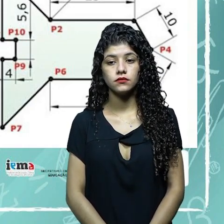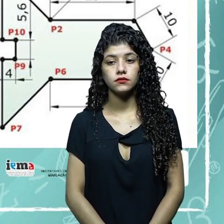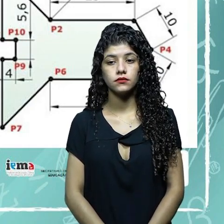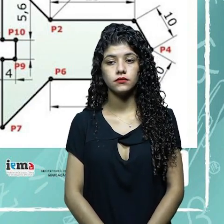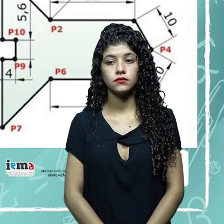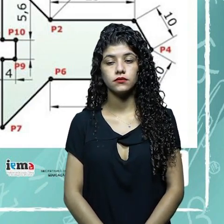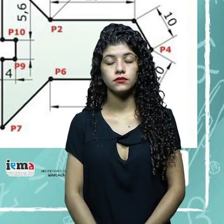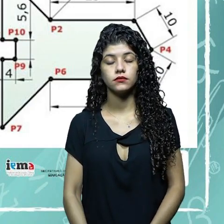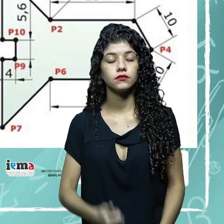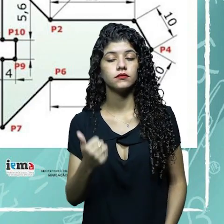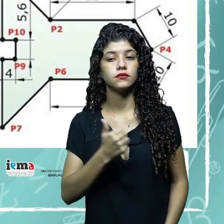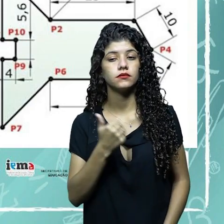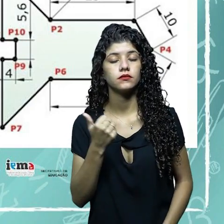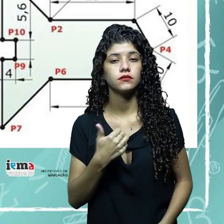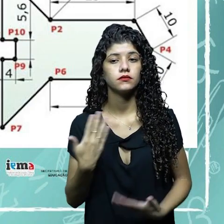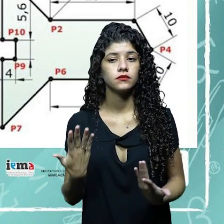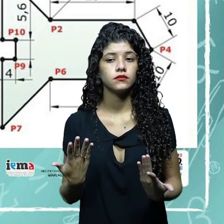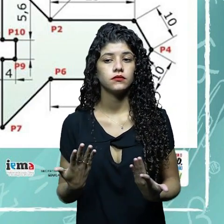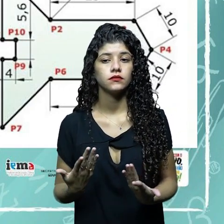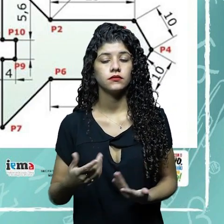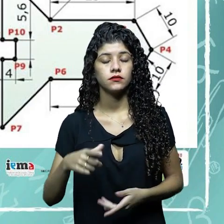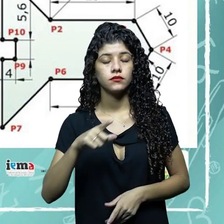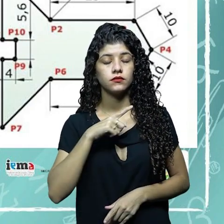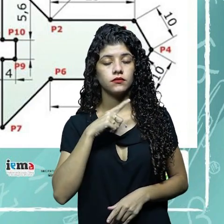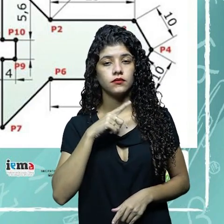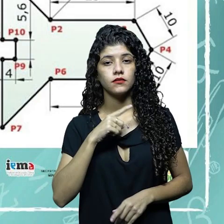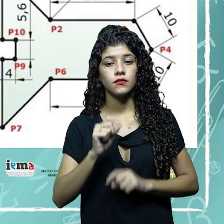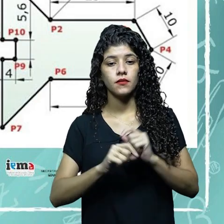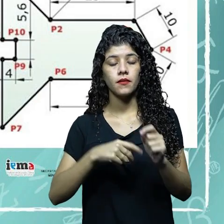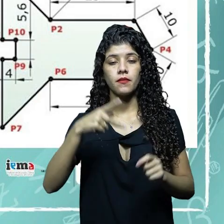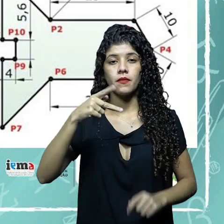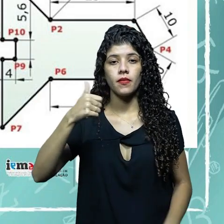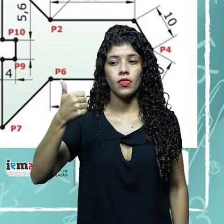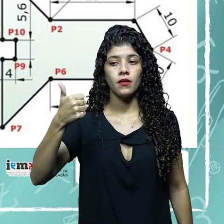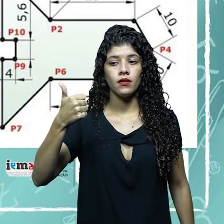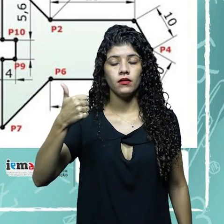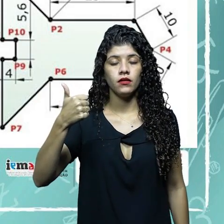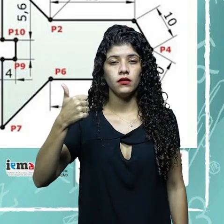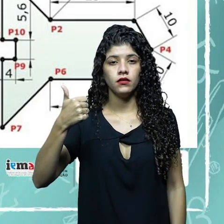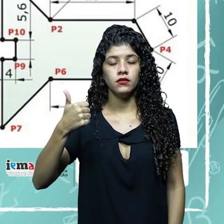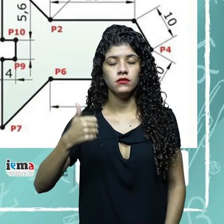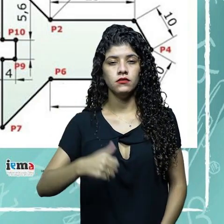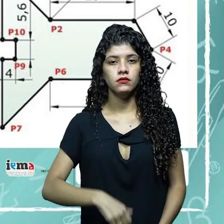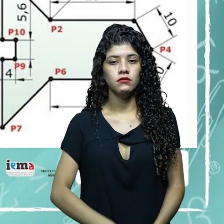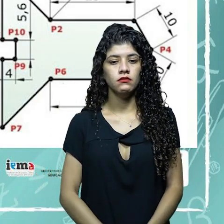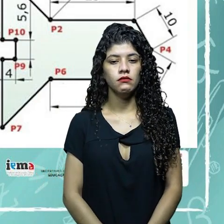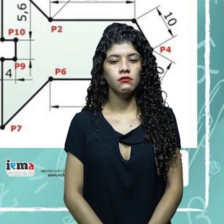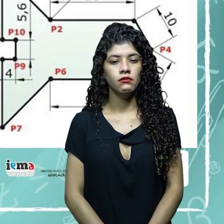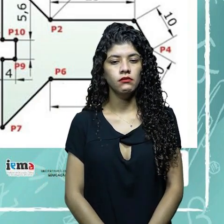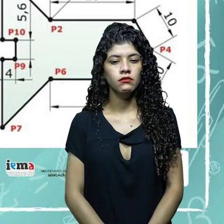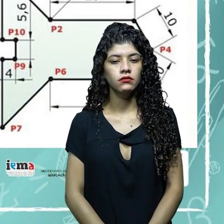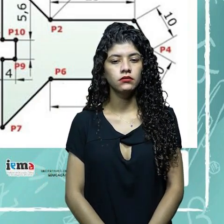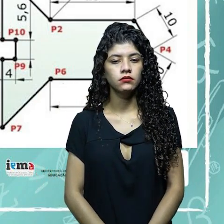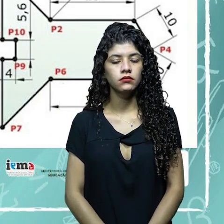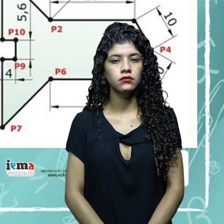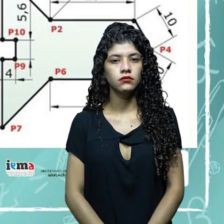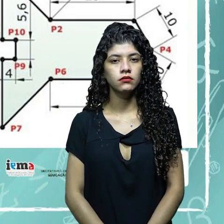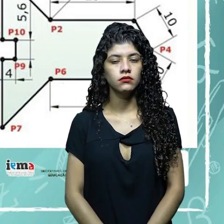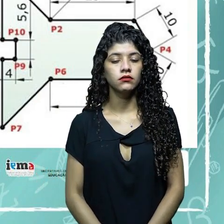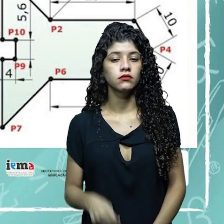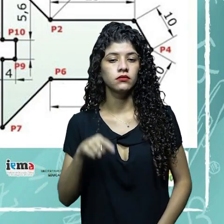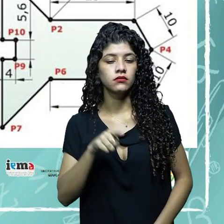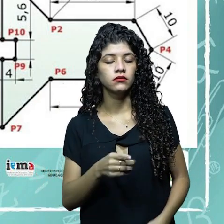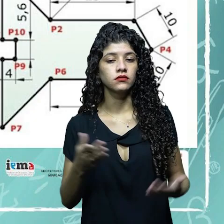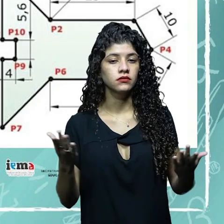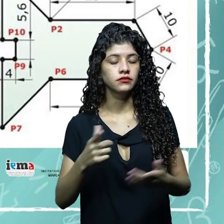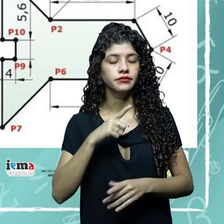é onde tem aqui o P1, ó, lá em cima, tá? Então, você vai colocar uma distância.